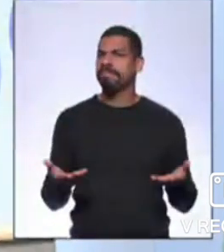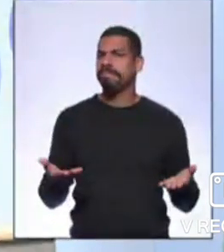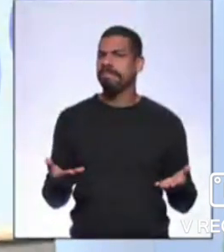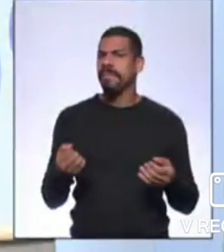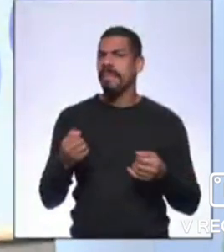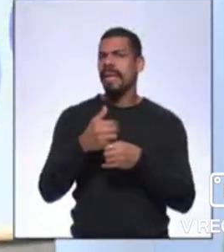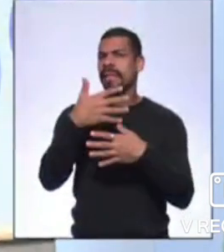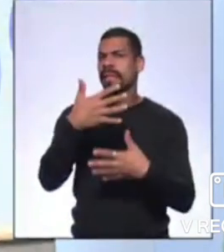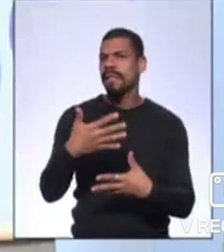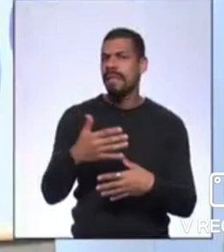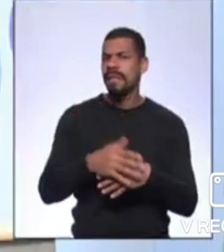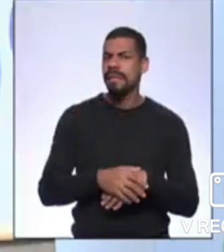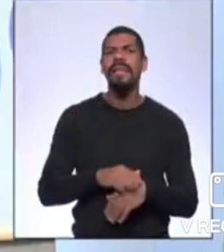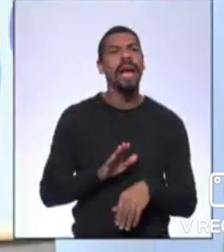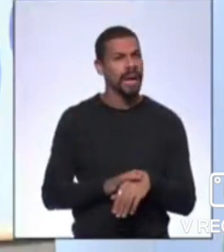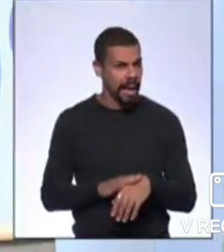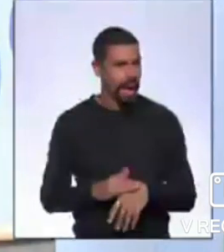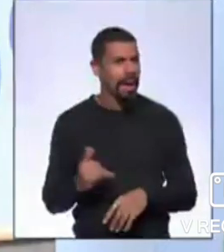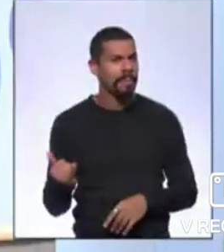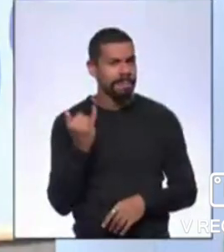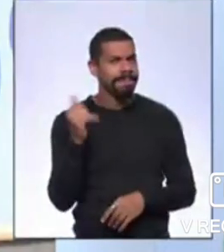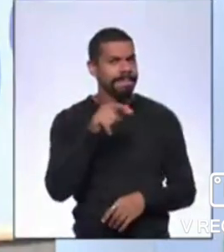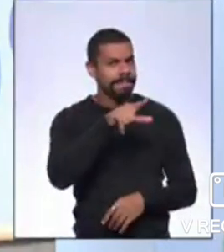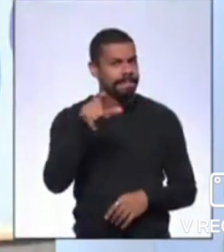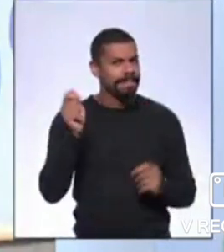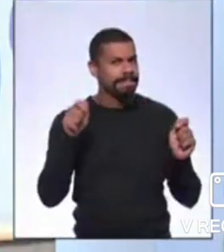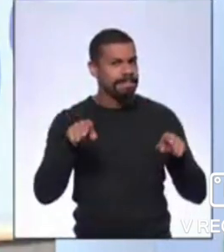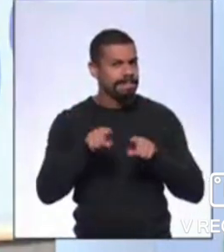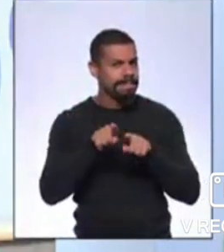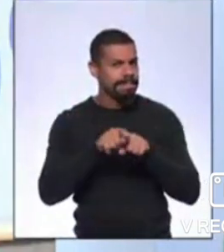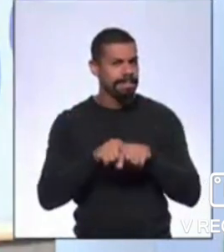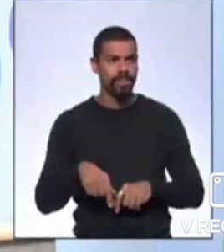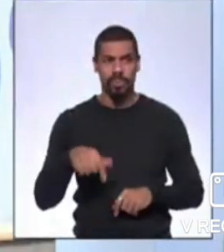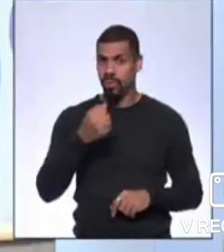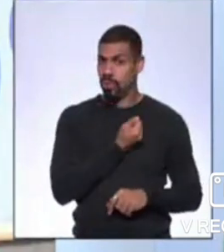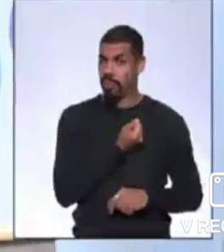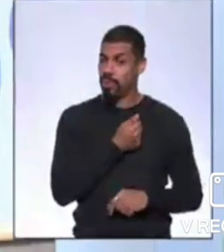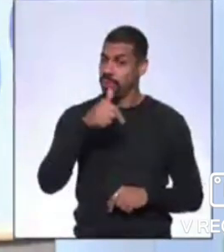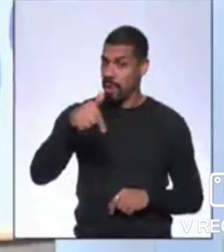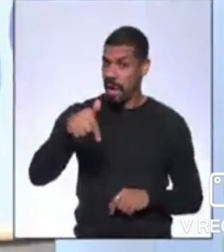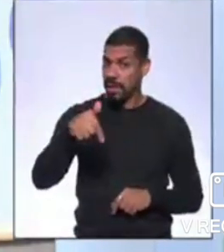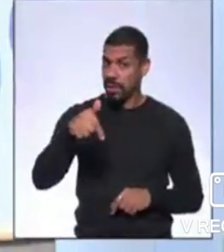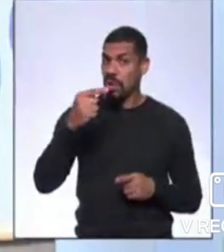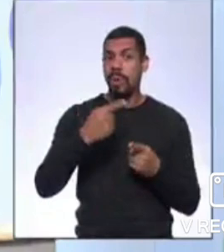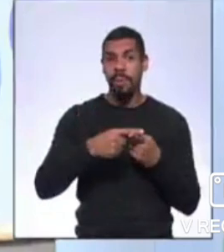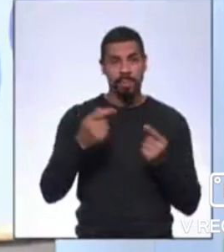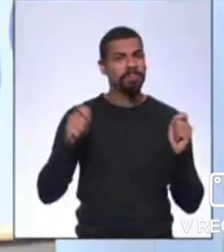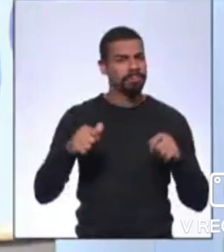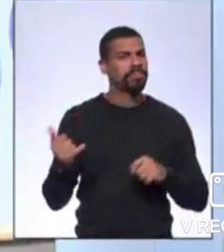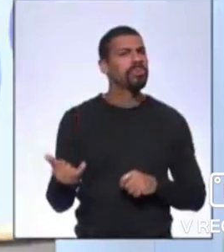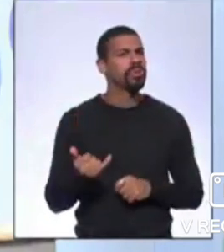nas interações. E é importante, talvez, reforçarmos esse mandamento, porque ele é